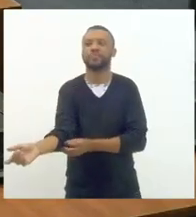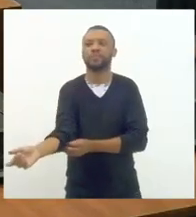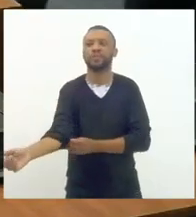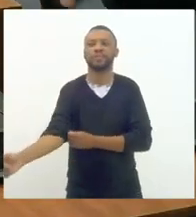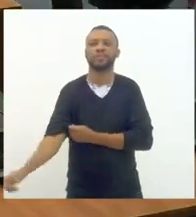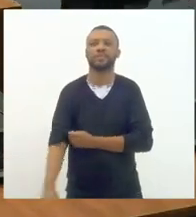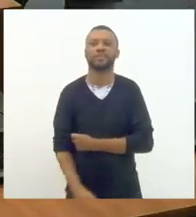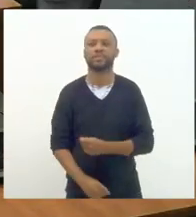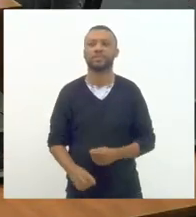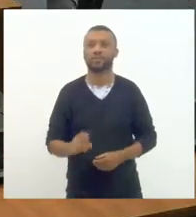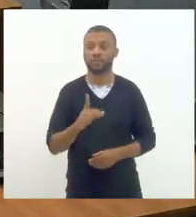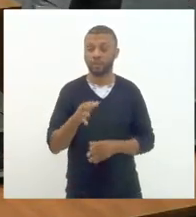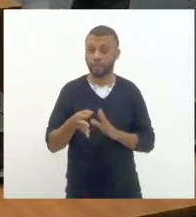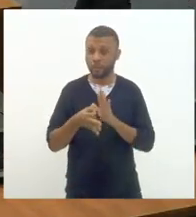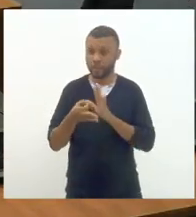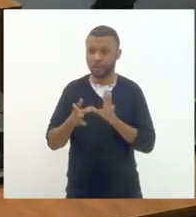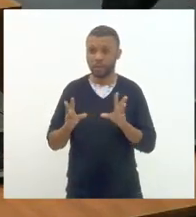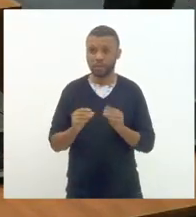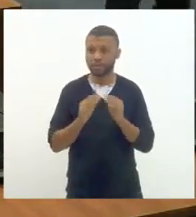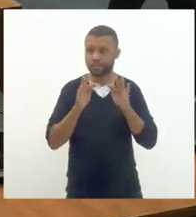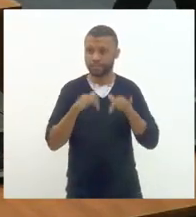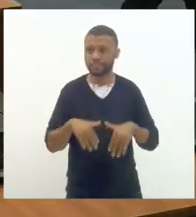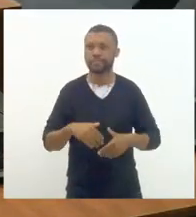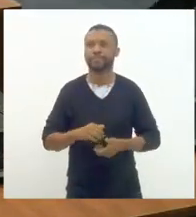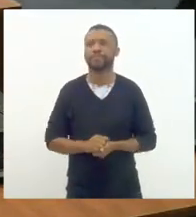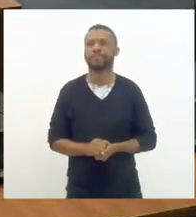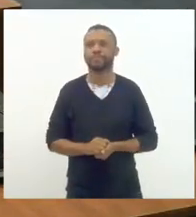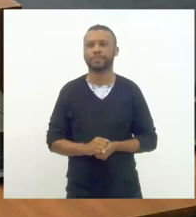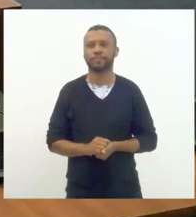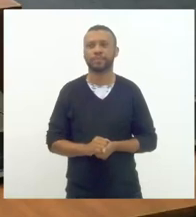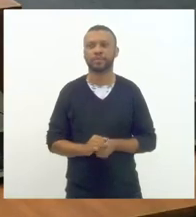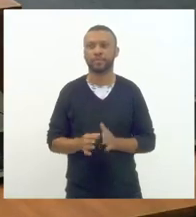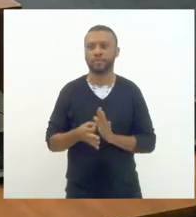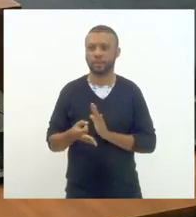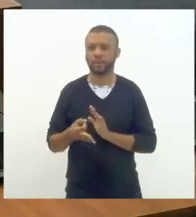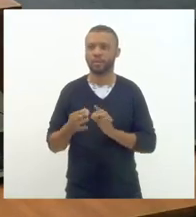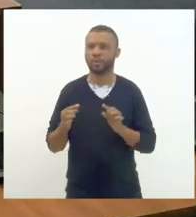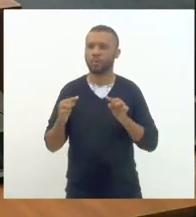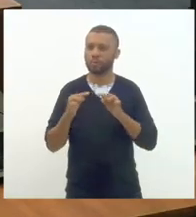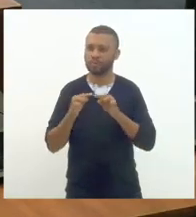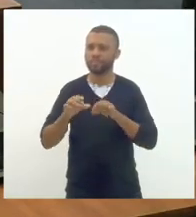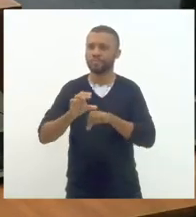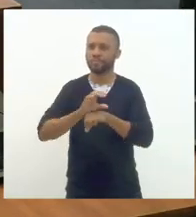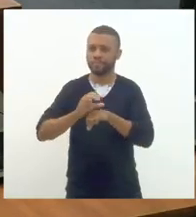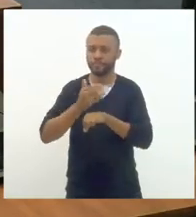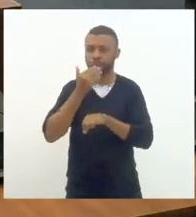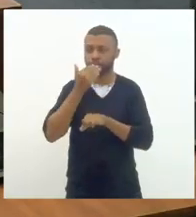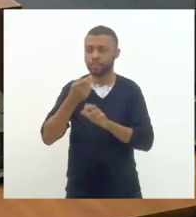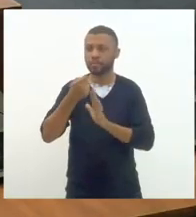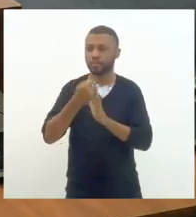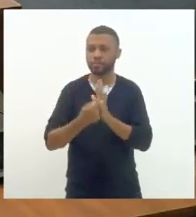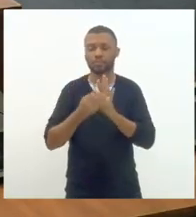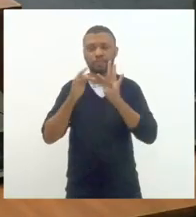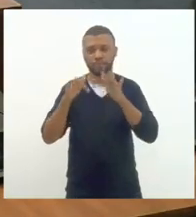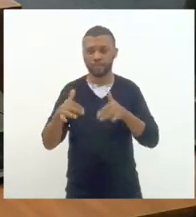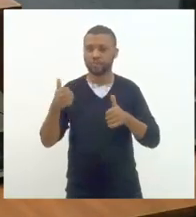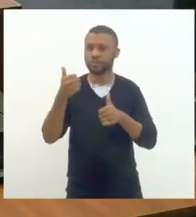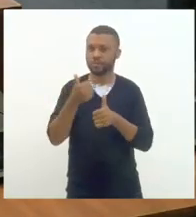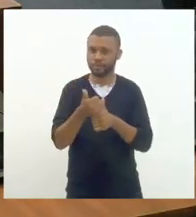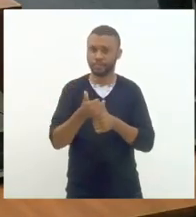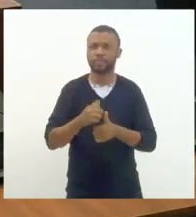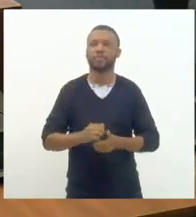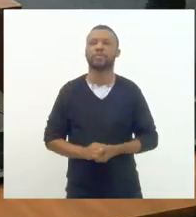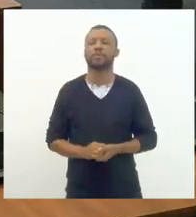Só para concluir o parecer aqui, Renato. Presidente, pela condicionalidade com a emenda, concluindo por substitutivo, pedindo forma final de